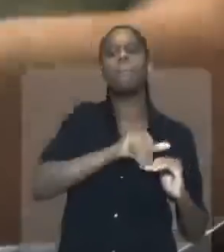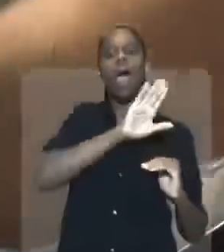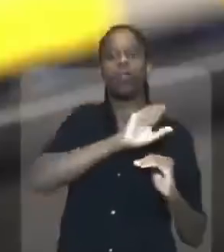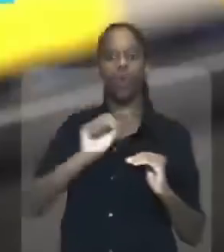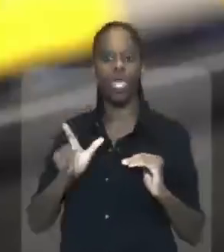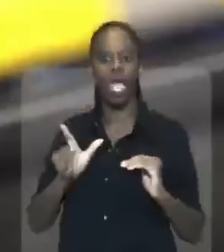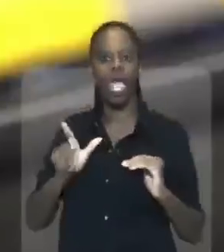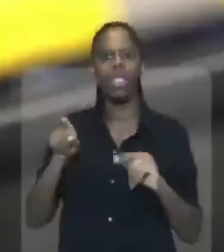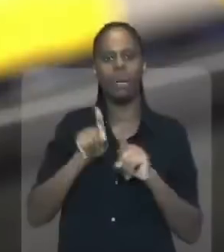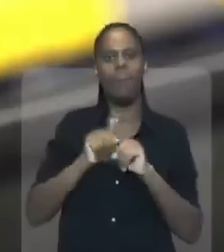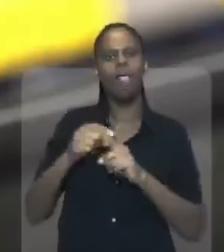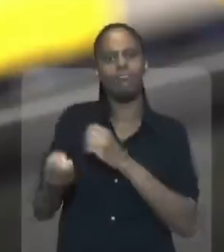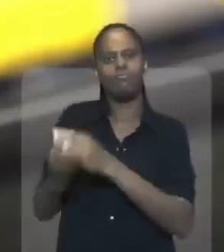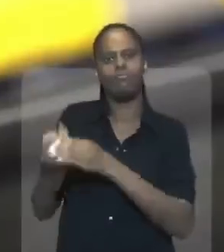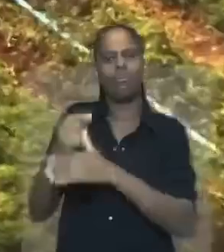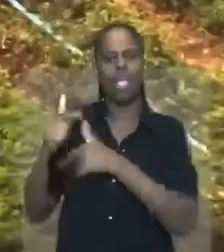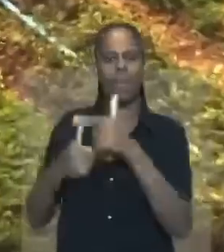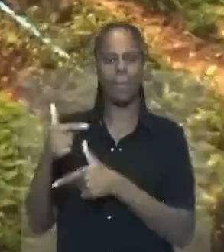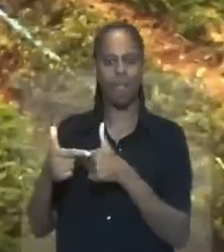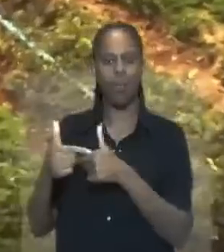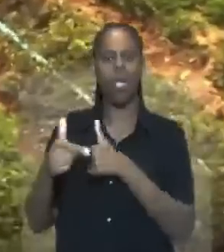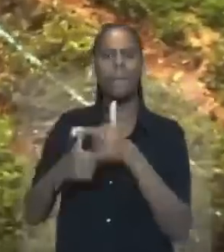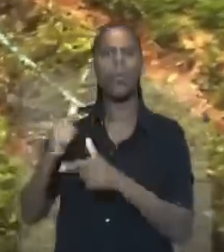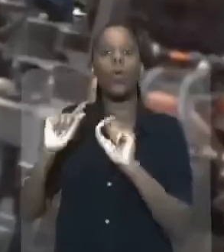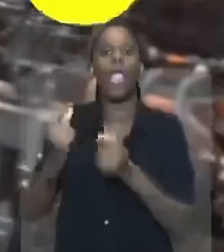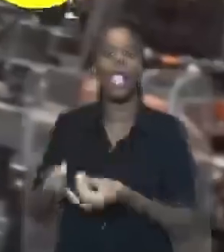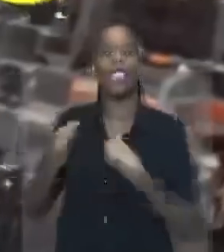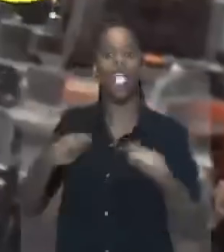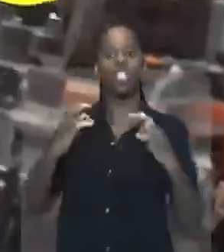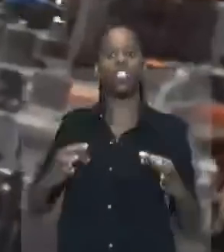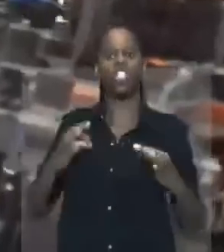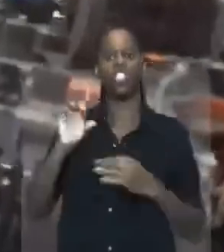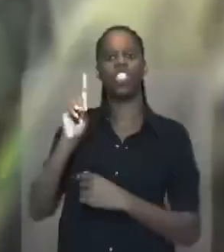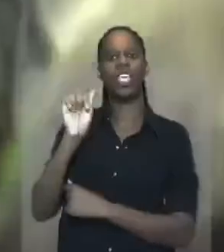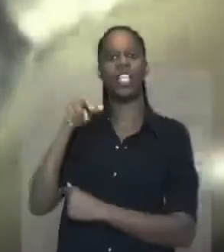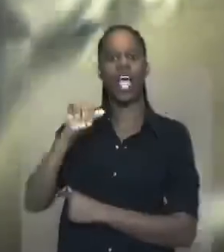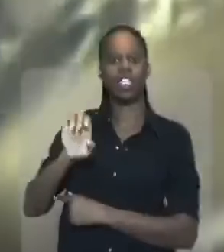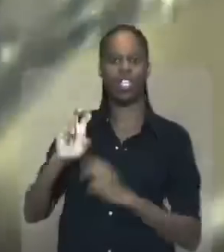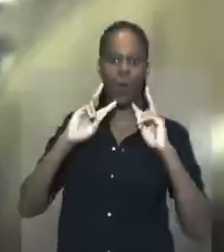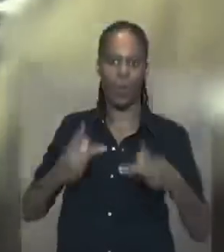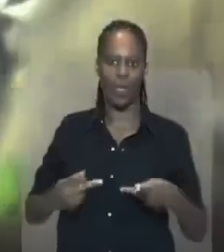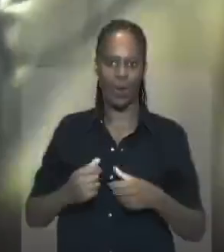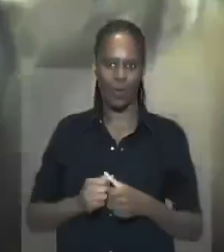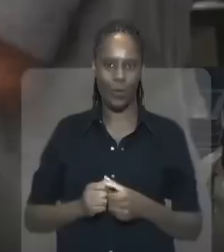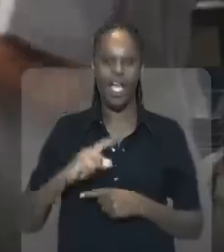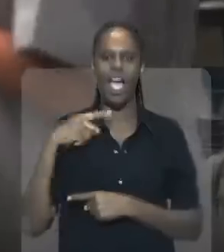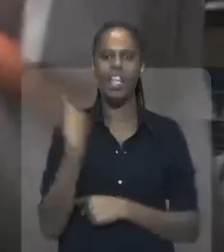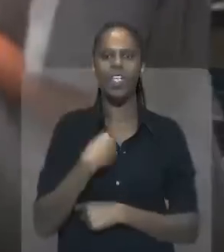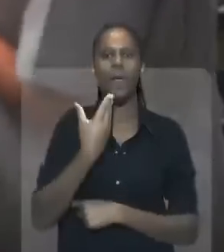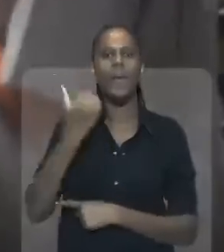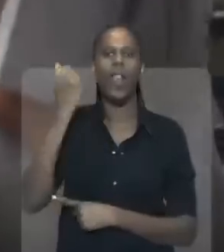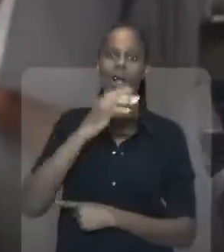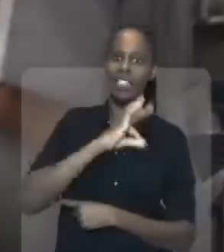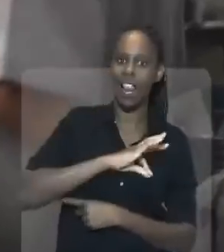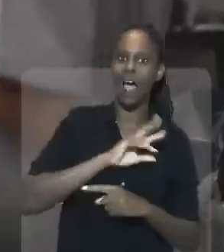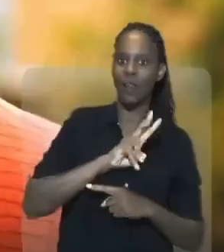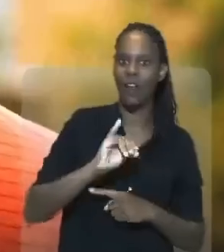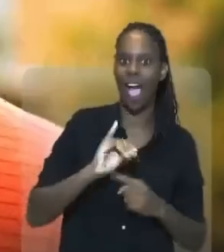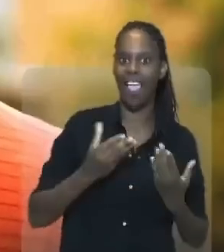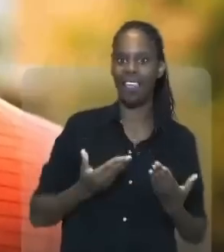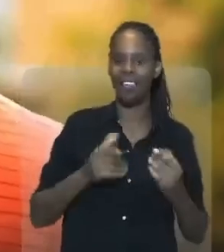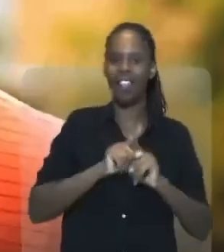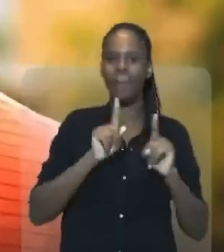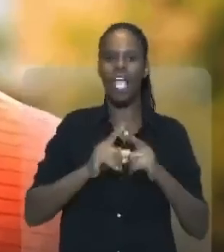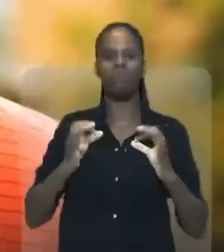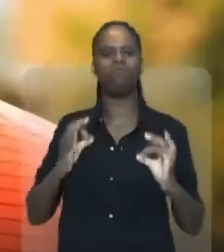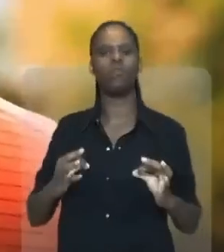acima da inflação sempre. E nós vamos tratar de gerar empregos. O emprego é aquilo que dá dignidade ao ser humano. Nós vamos